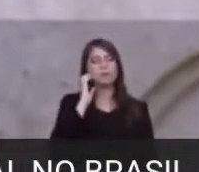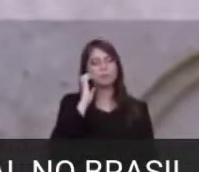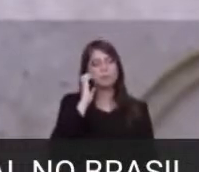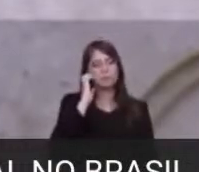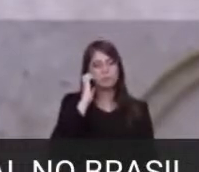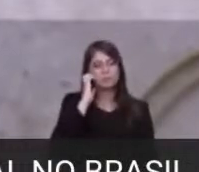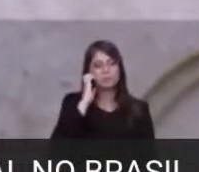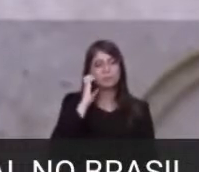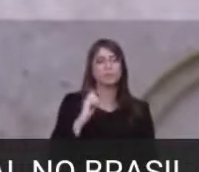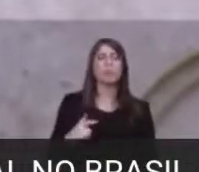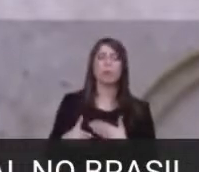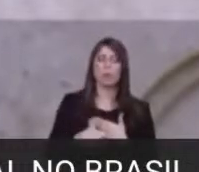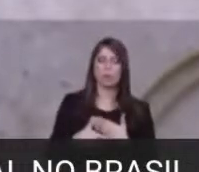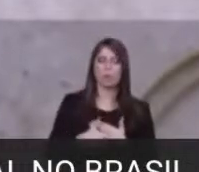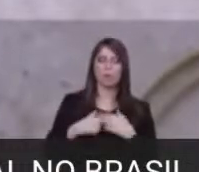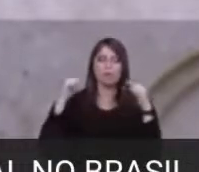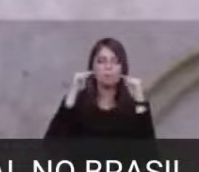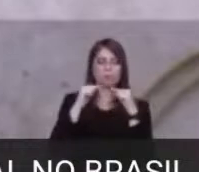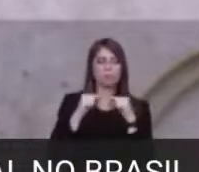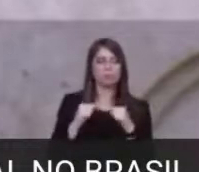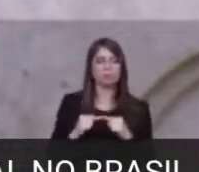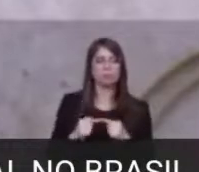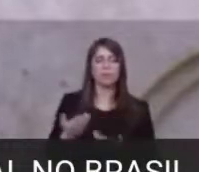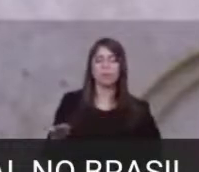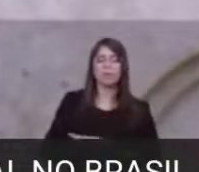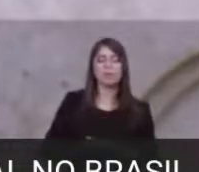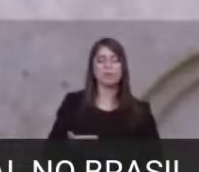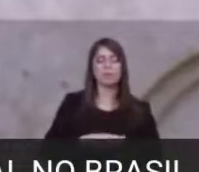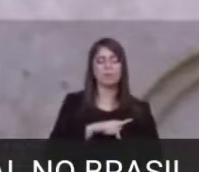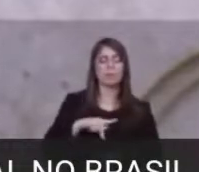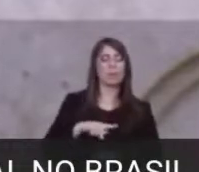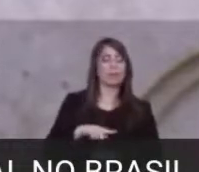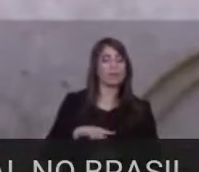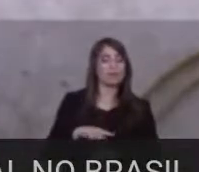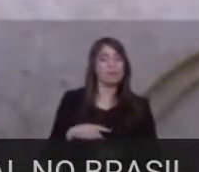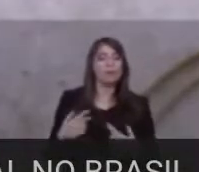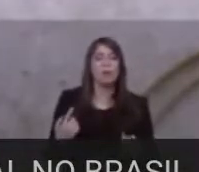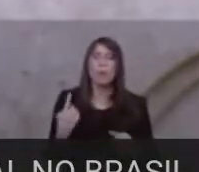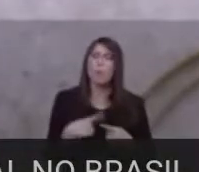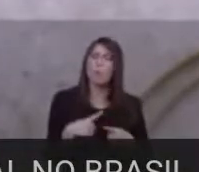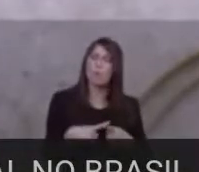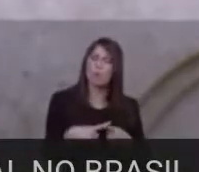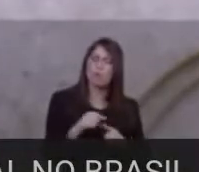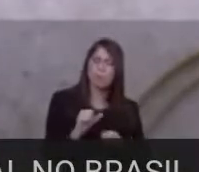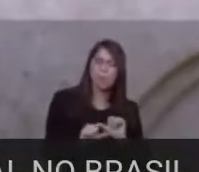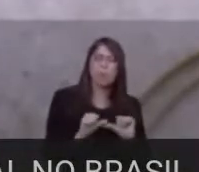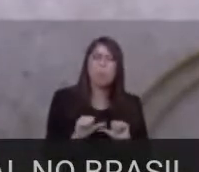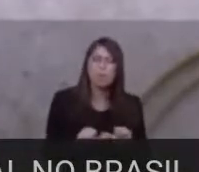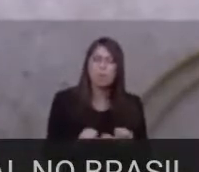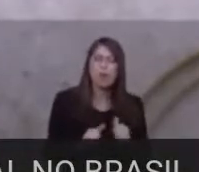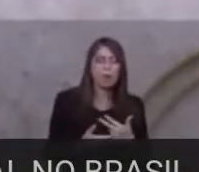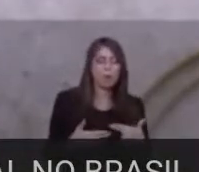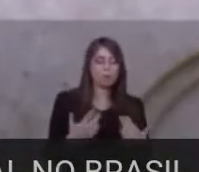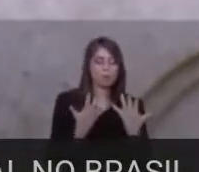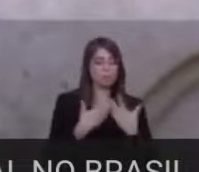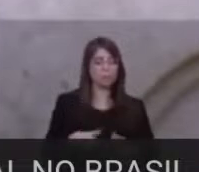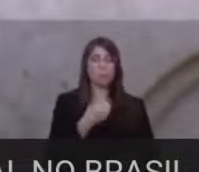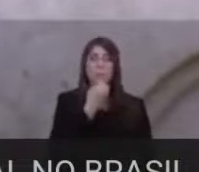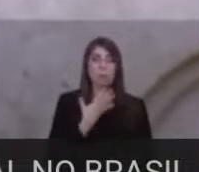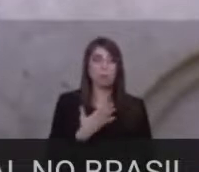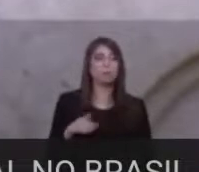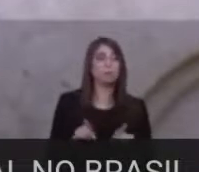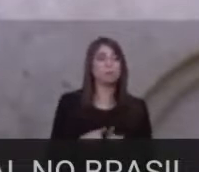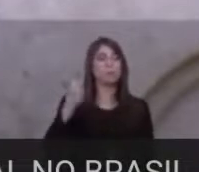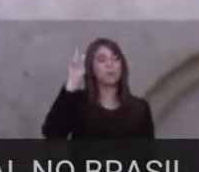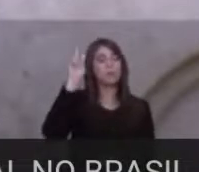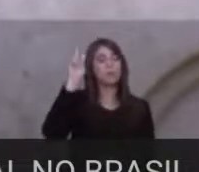Federal cumpriu o seu papel e serviu bem ao país. Não há por que alterar o que vem funcionando bem. E